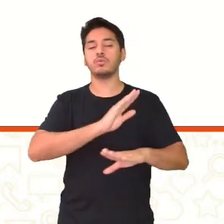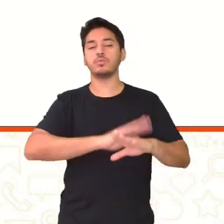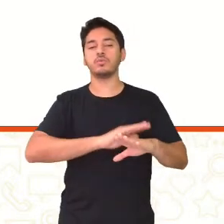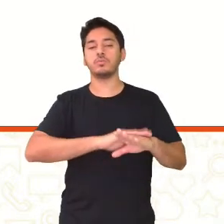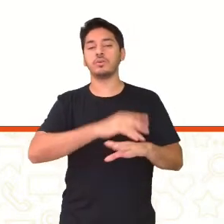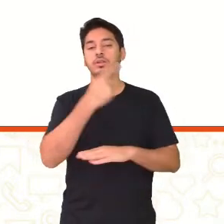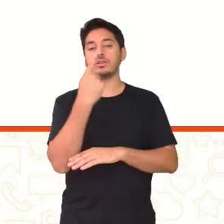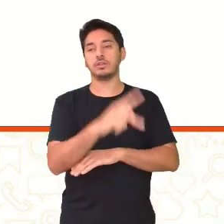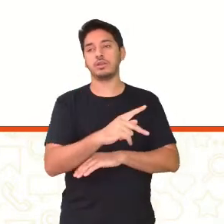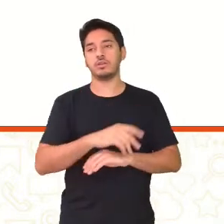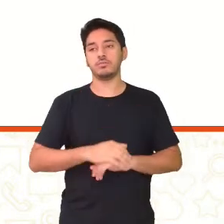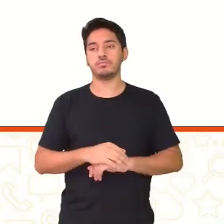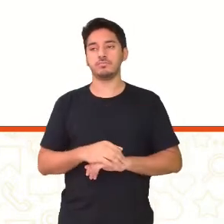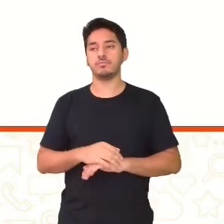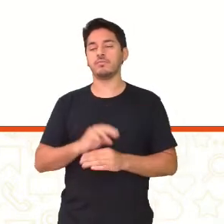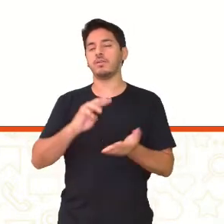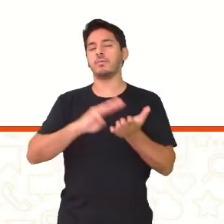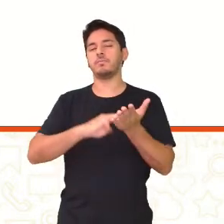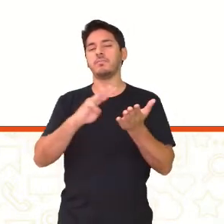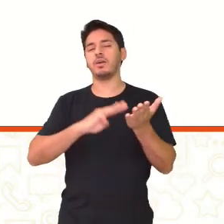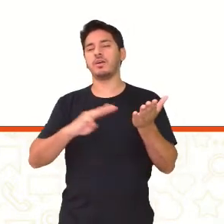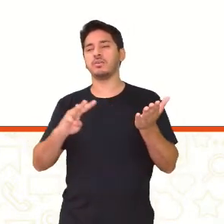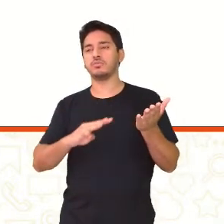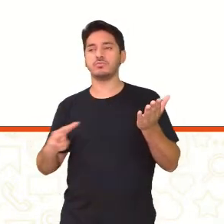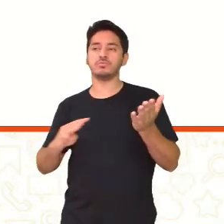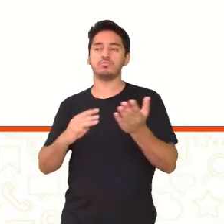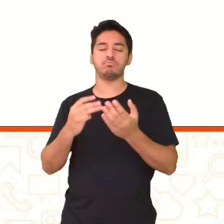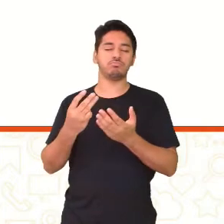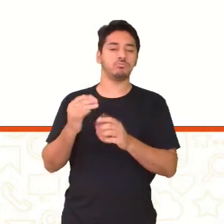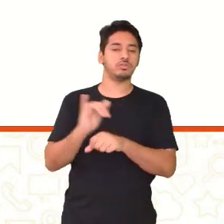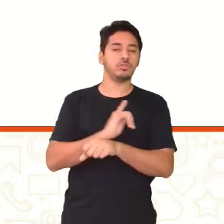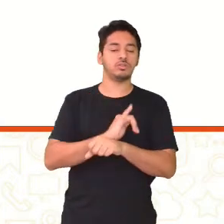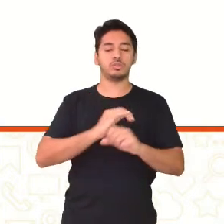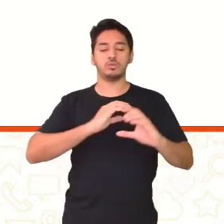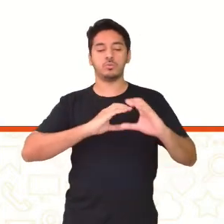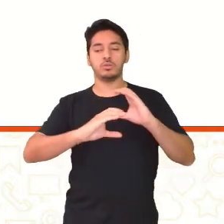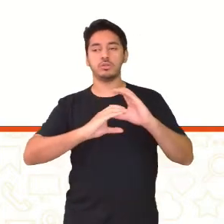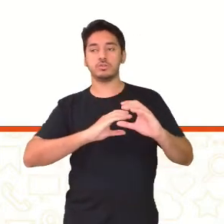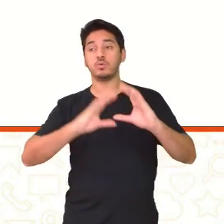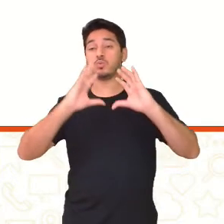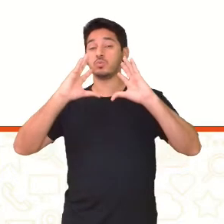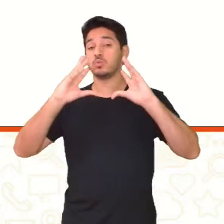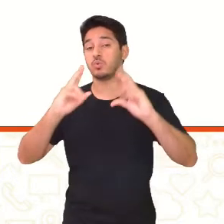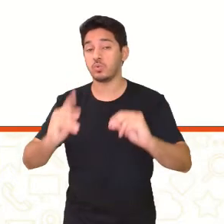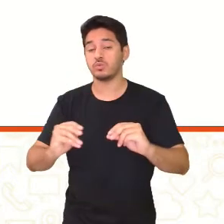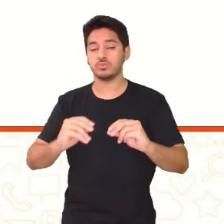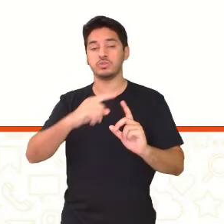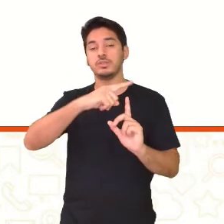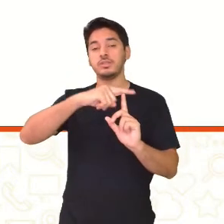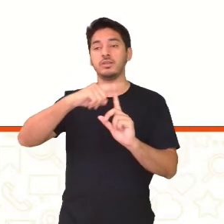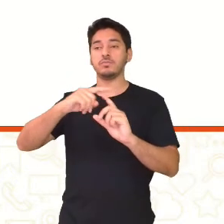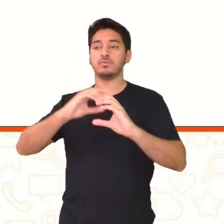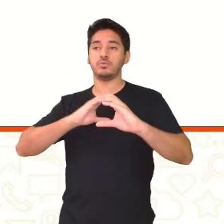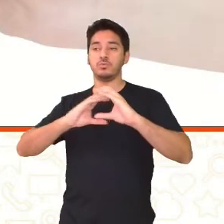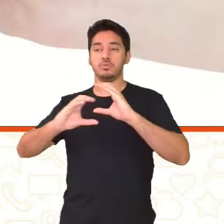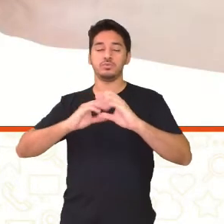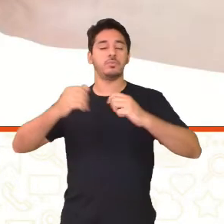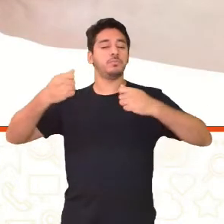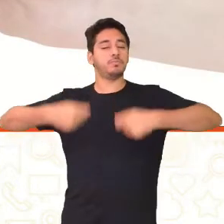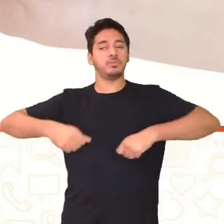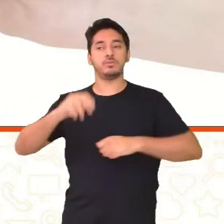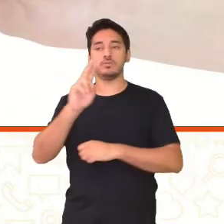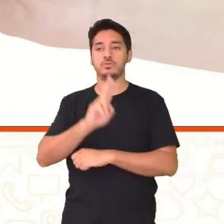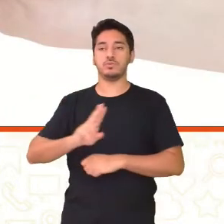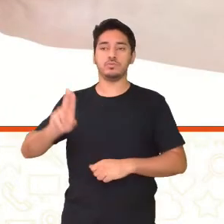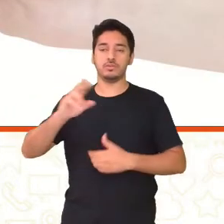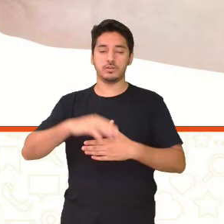autonomia. Métodos apropriados de comunicação. Todas as formas de comunicação devem ser usadas.